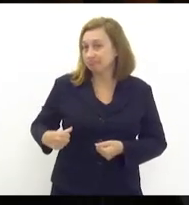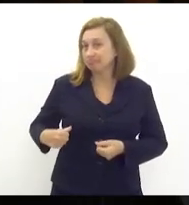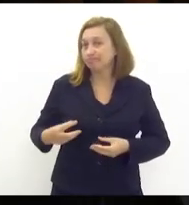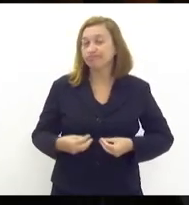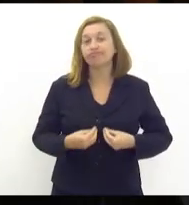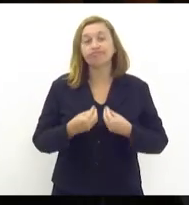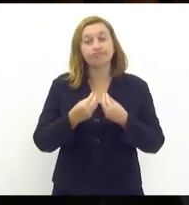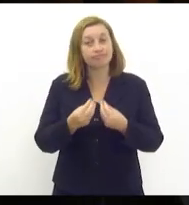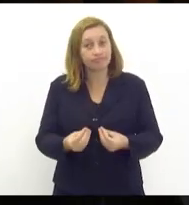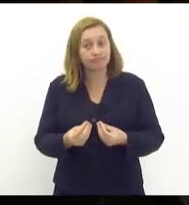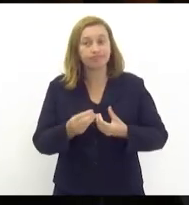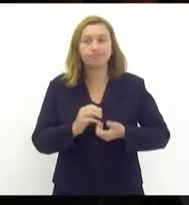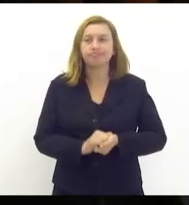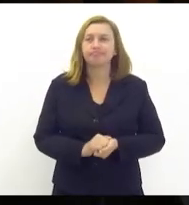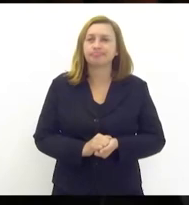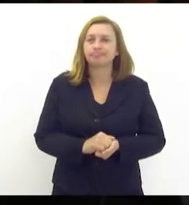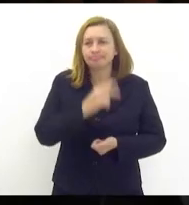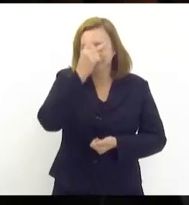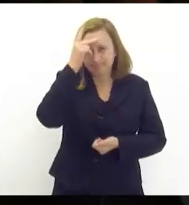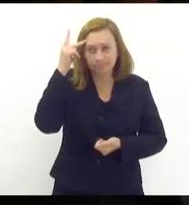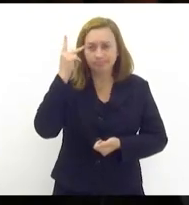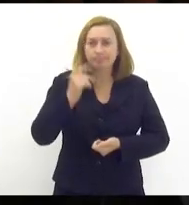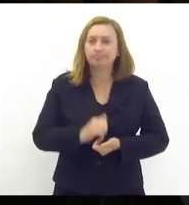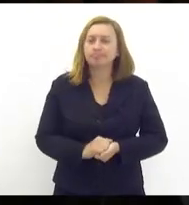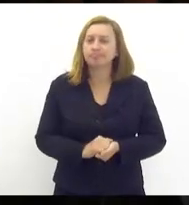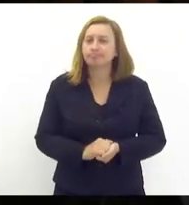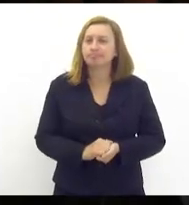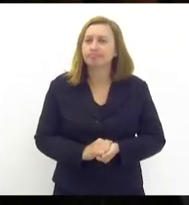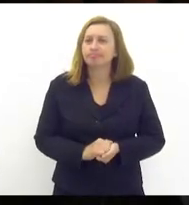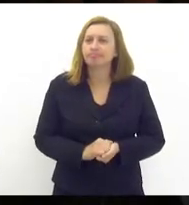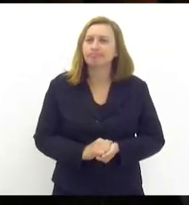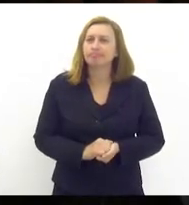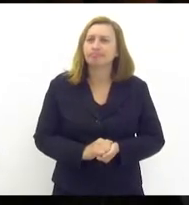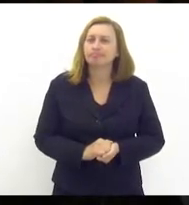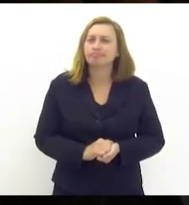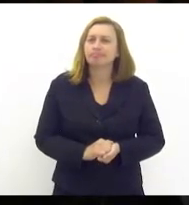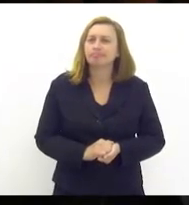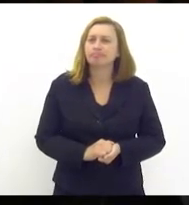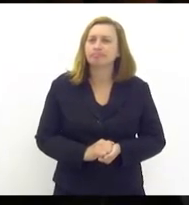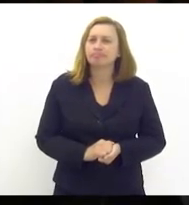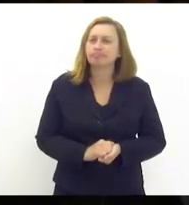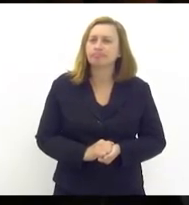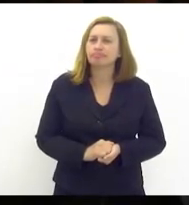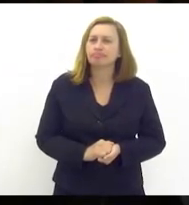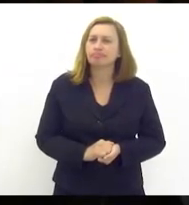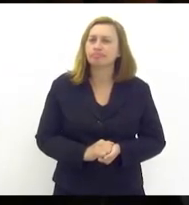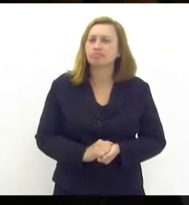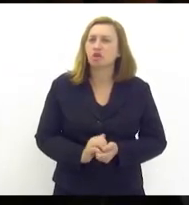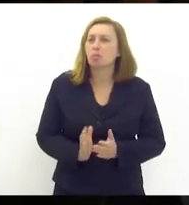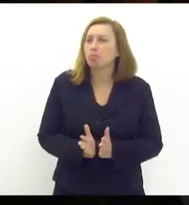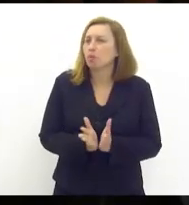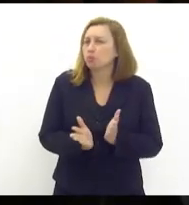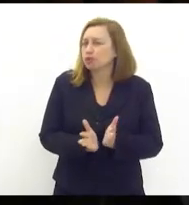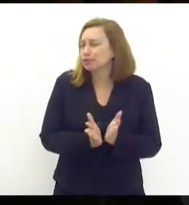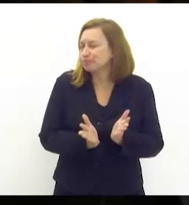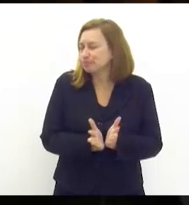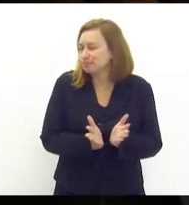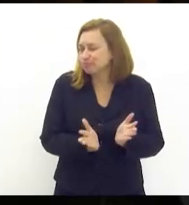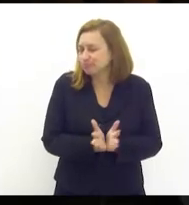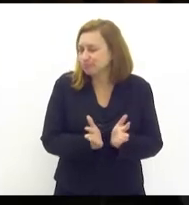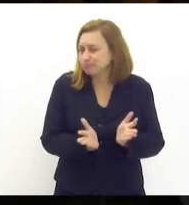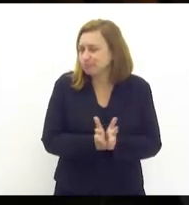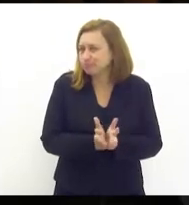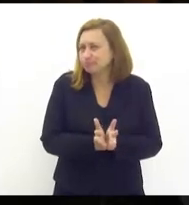dadas para pessoas que têm hipossuficiência financeira tem baixa renda